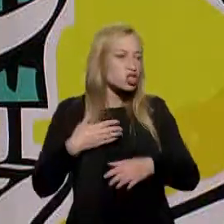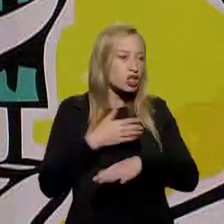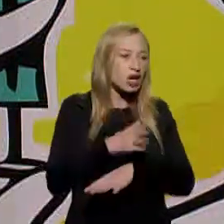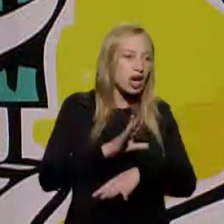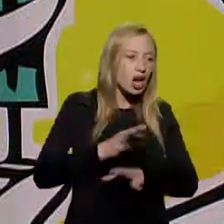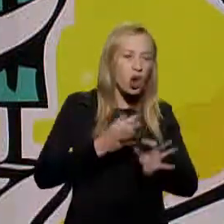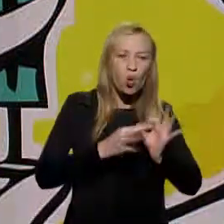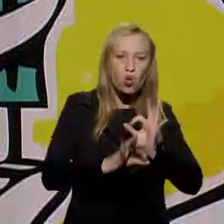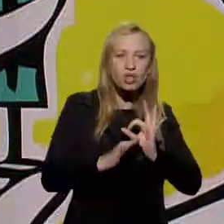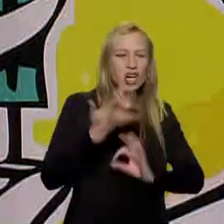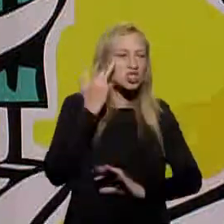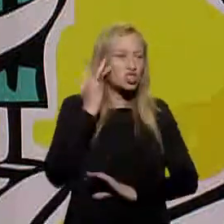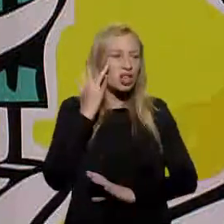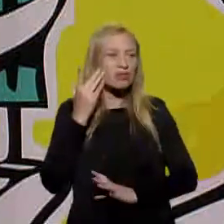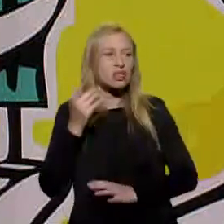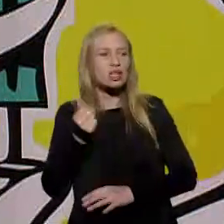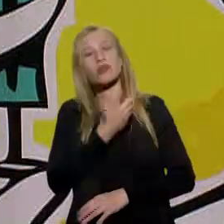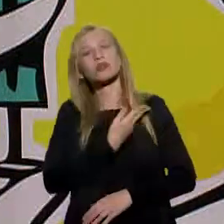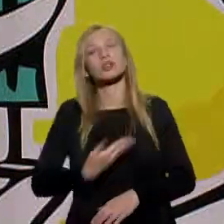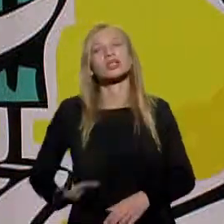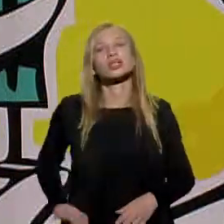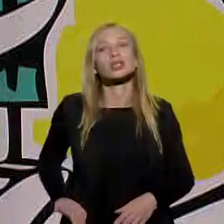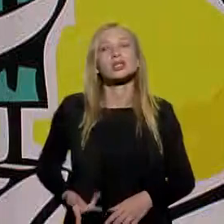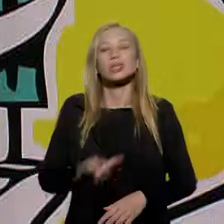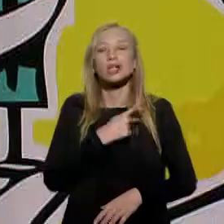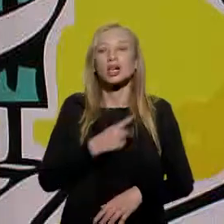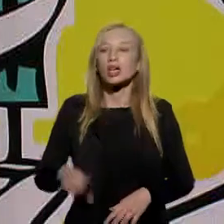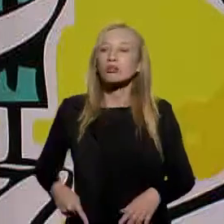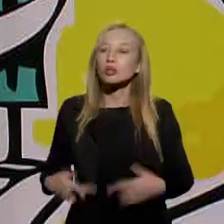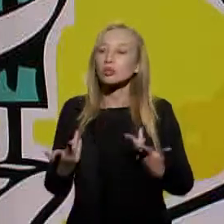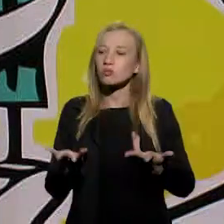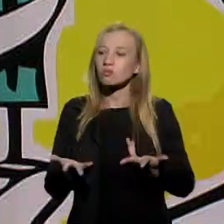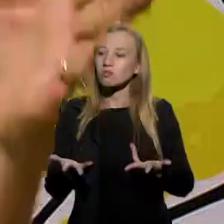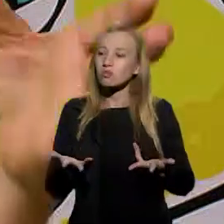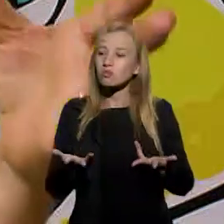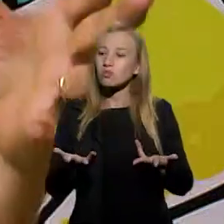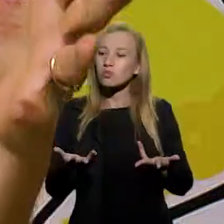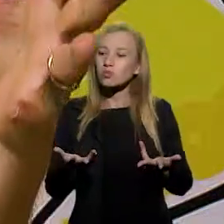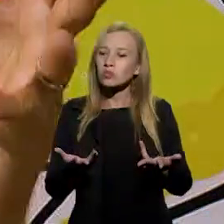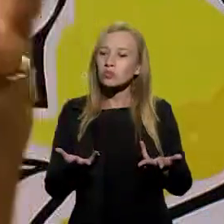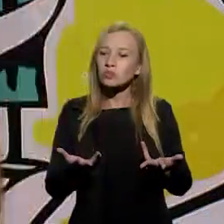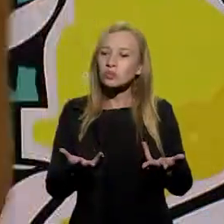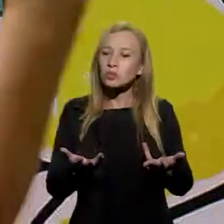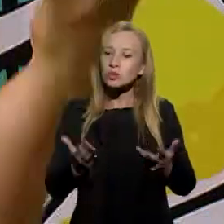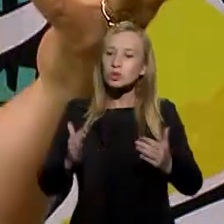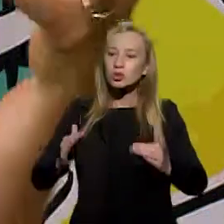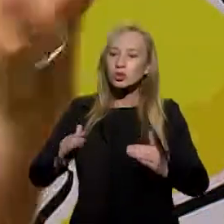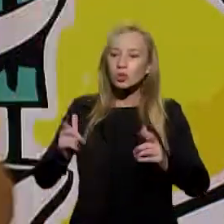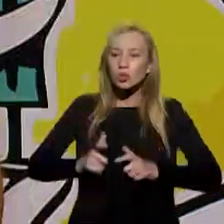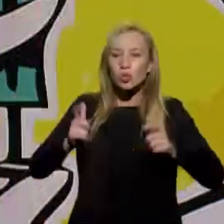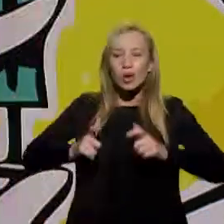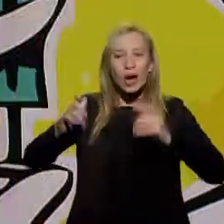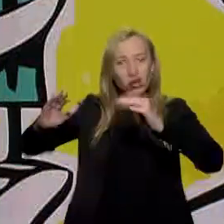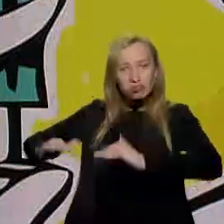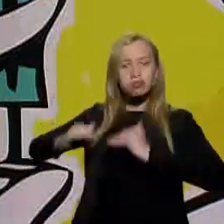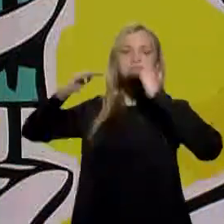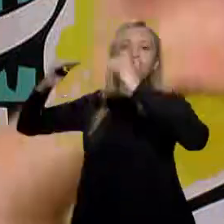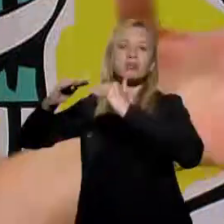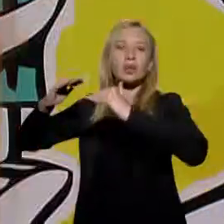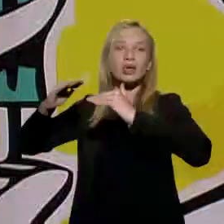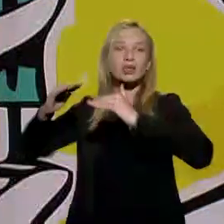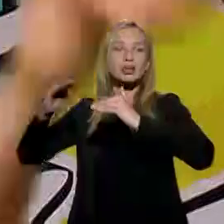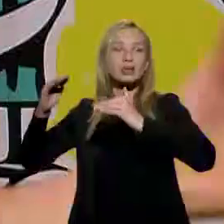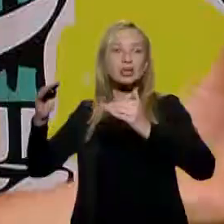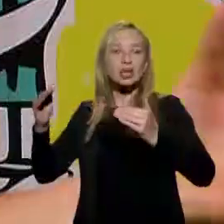e achava que a presidência da república é havia sido uma um cargo alto demais e que